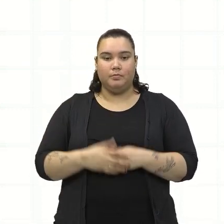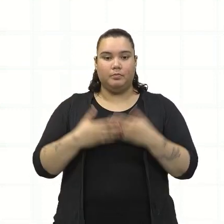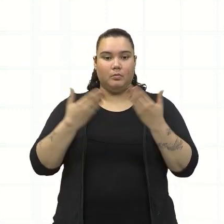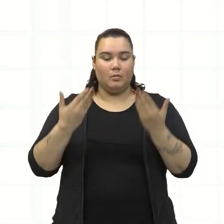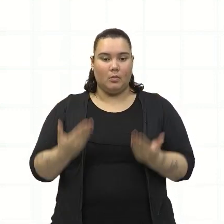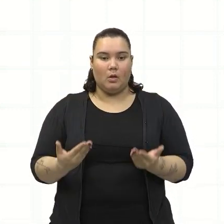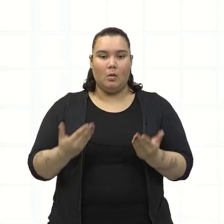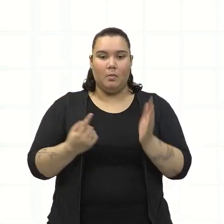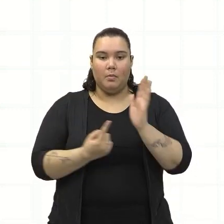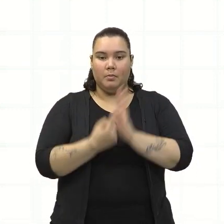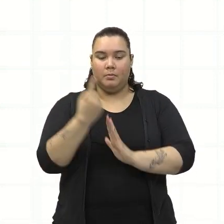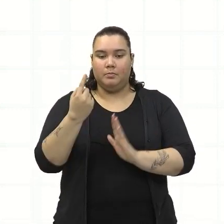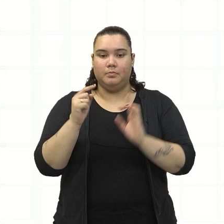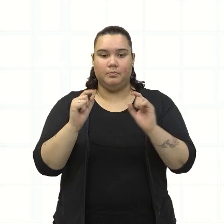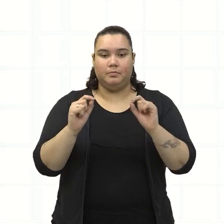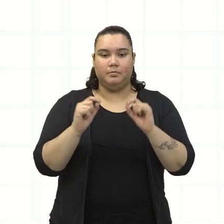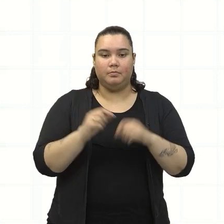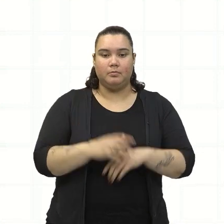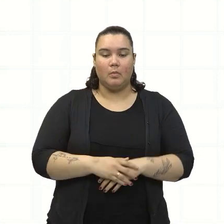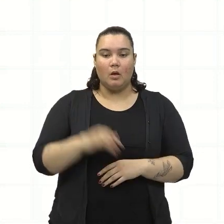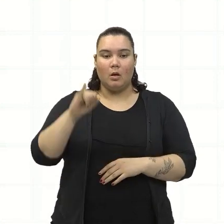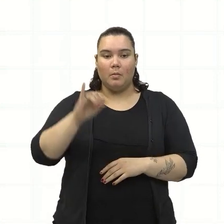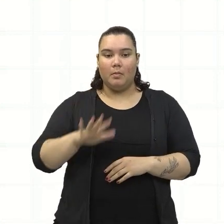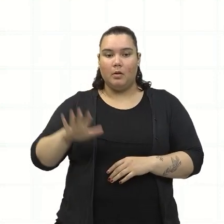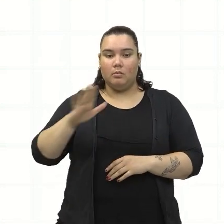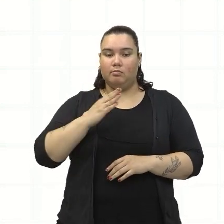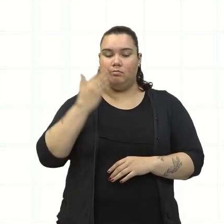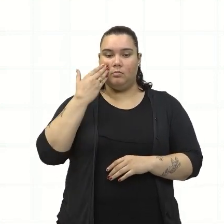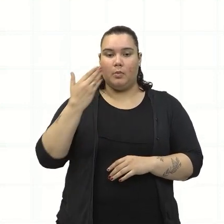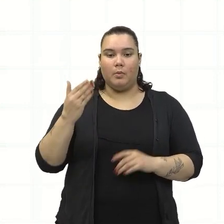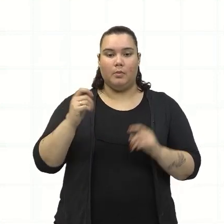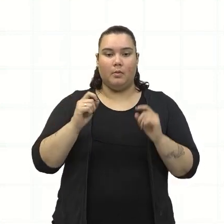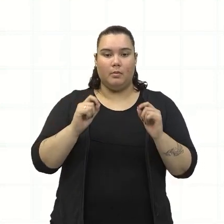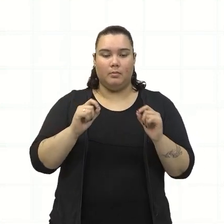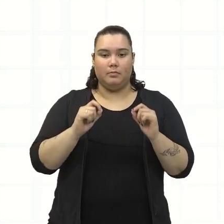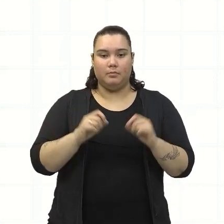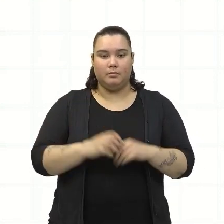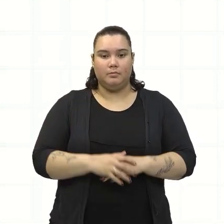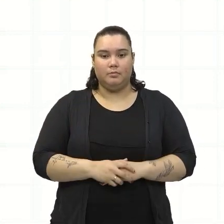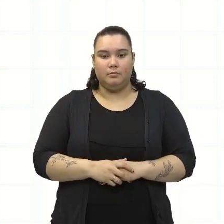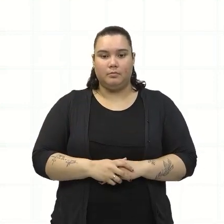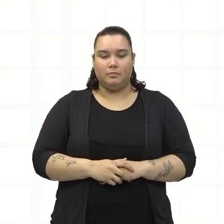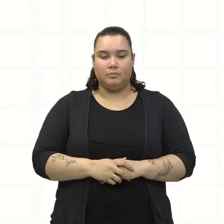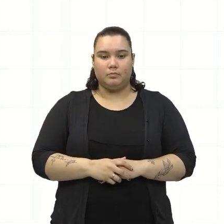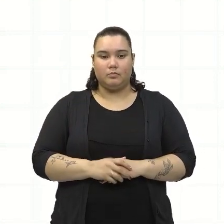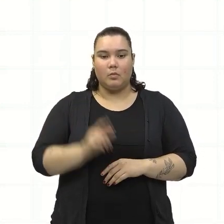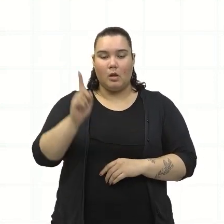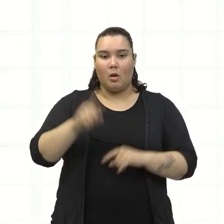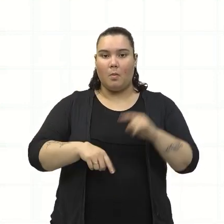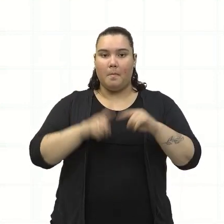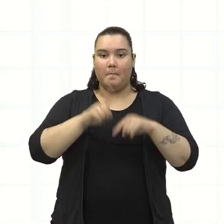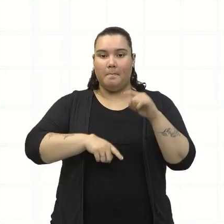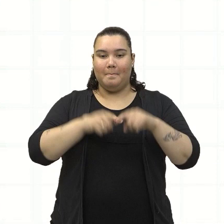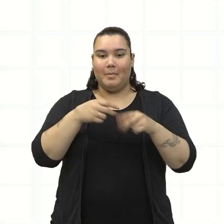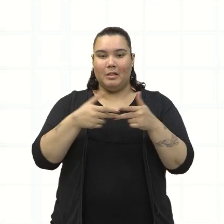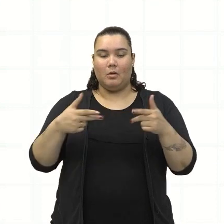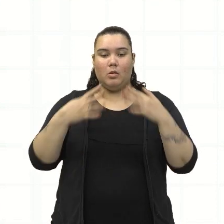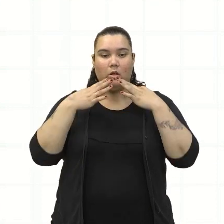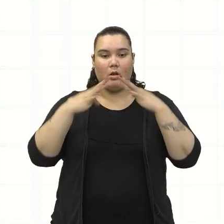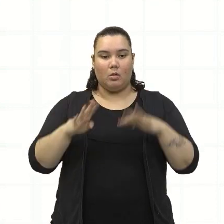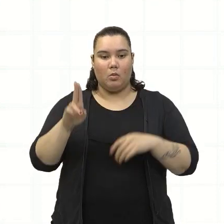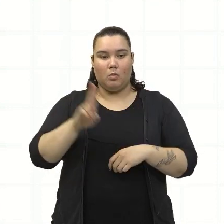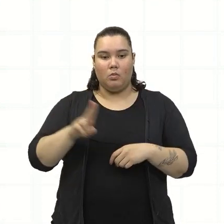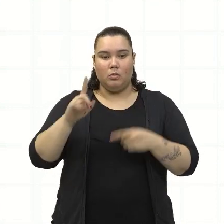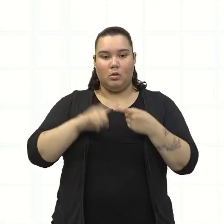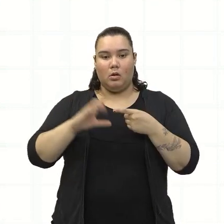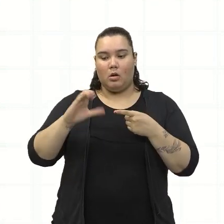só, no começo aqui da nossa imagem, você consegue observar a matéria-prima que vai ser utilizada, né, como, por exemplo, o